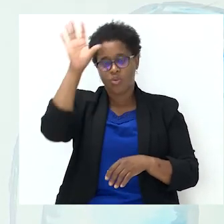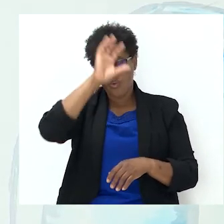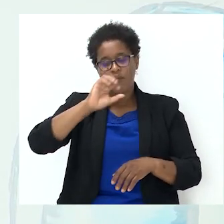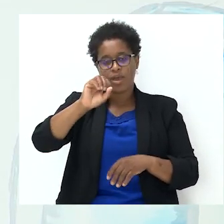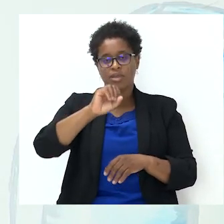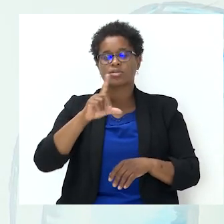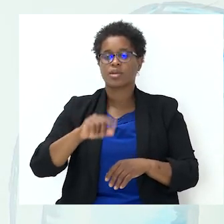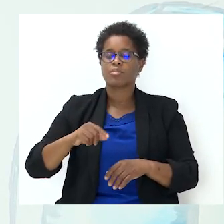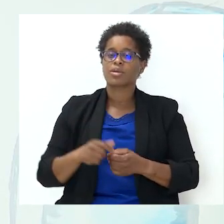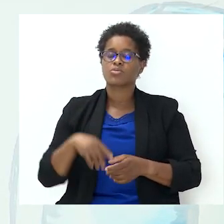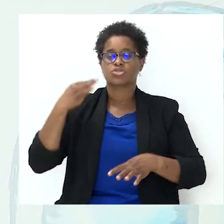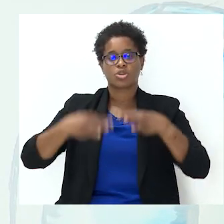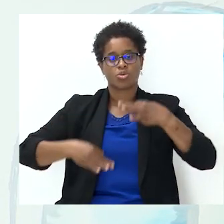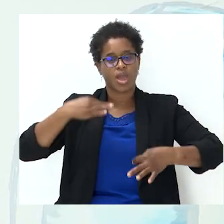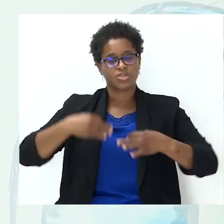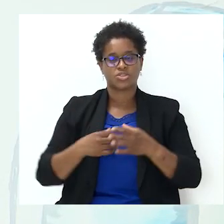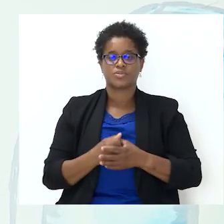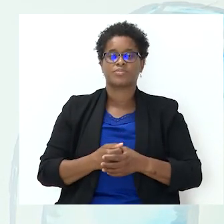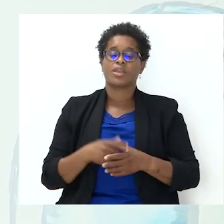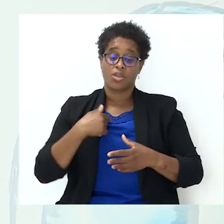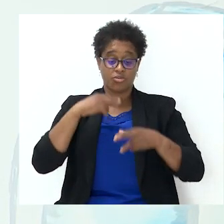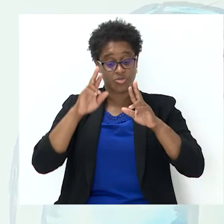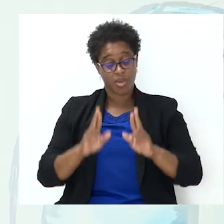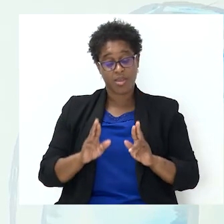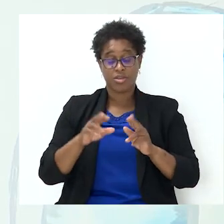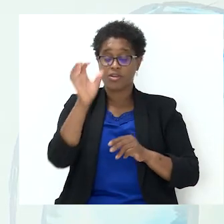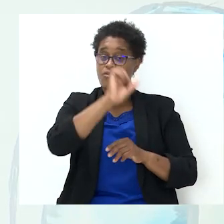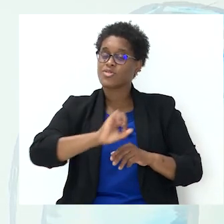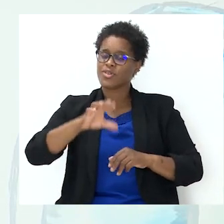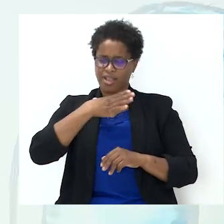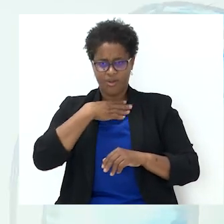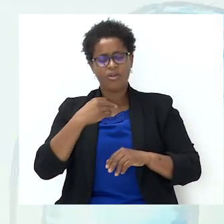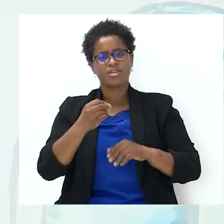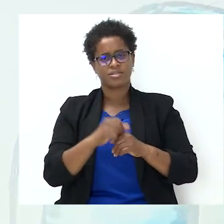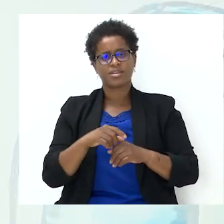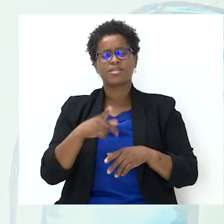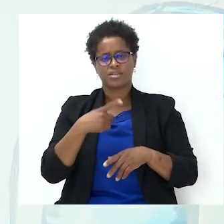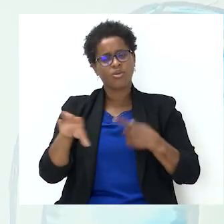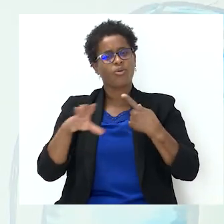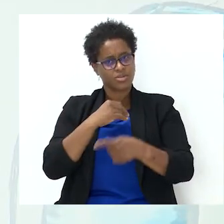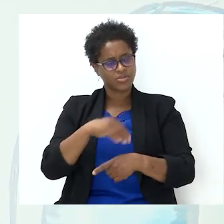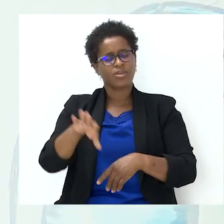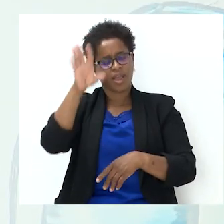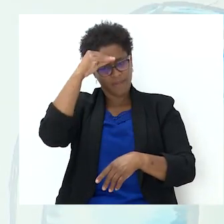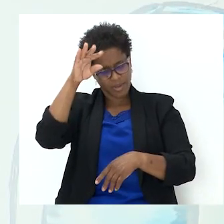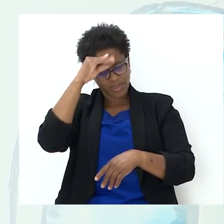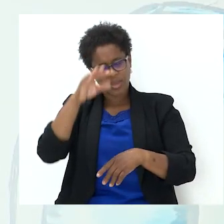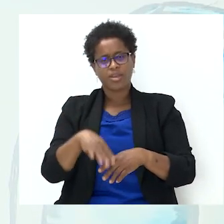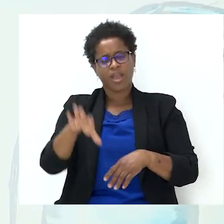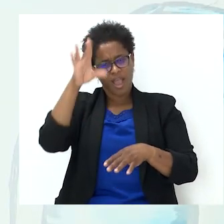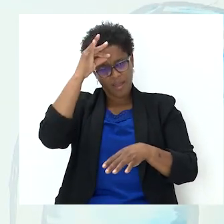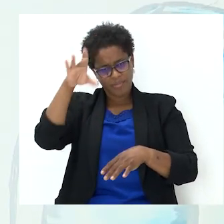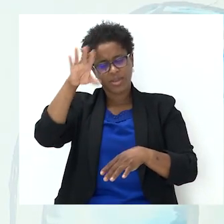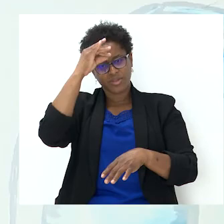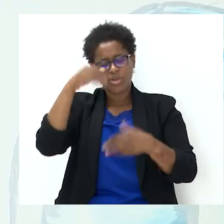Governo e os tribunais. Espero que tenham gostado e que conseguiram captar tudo que